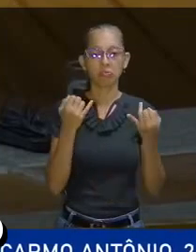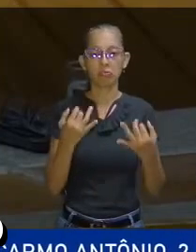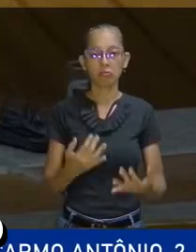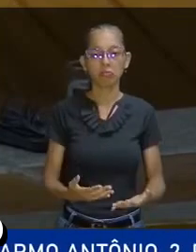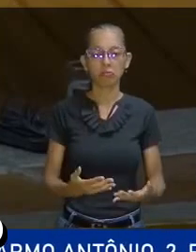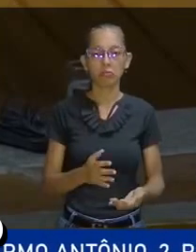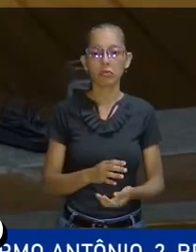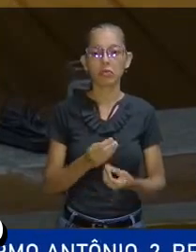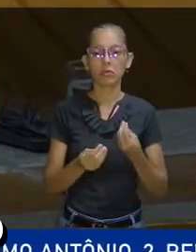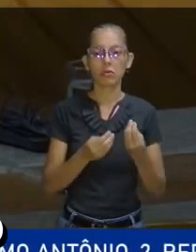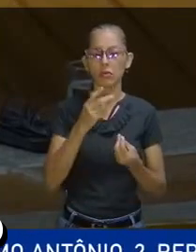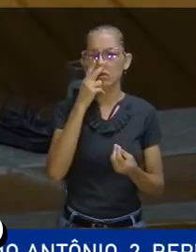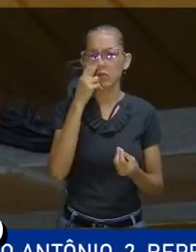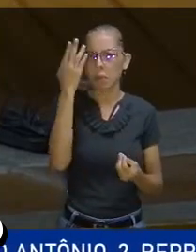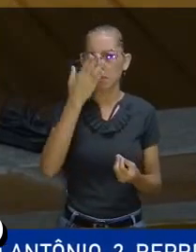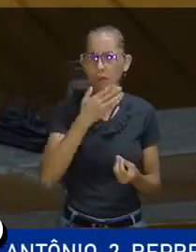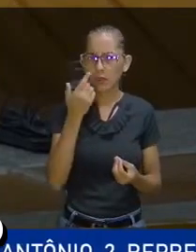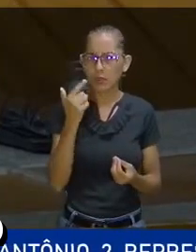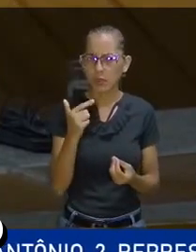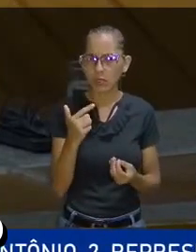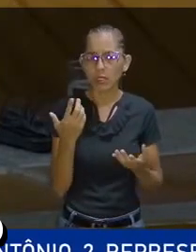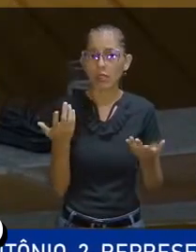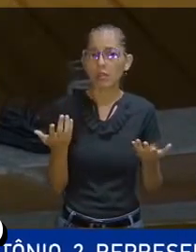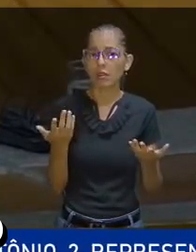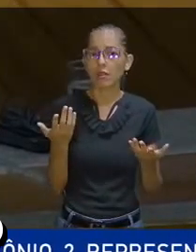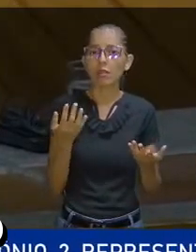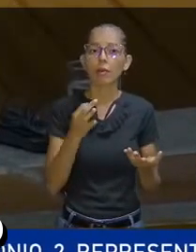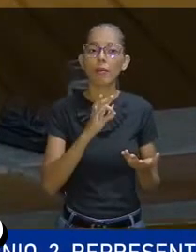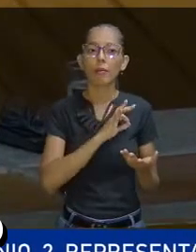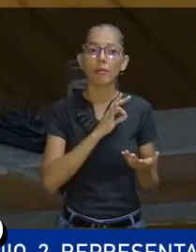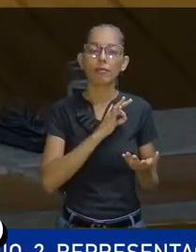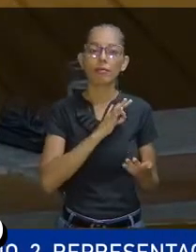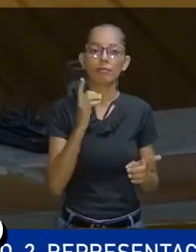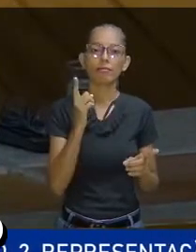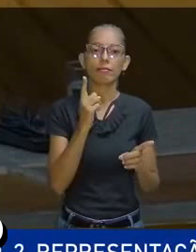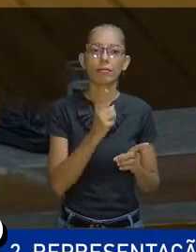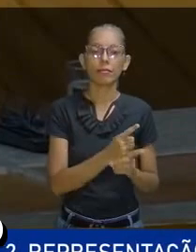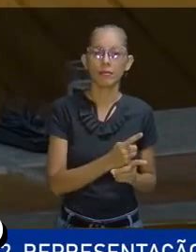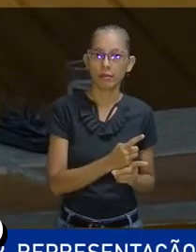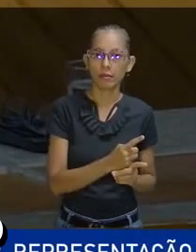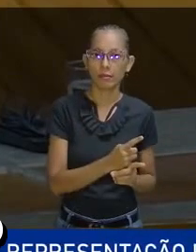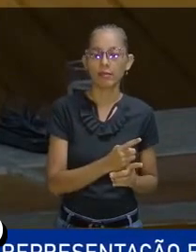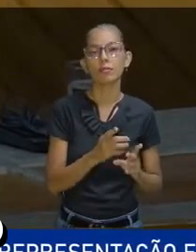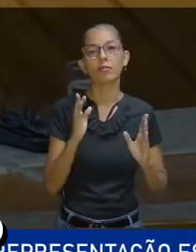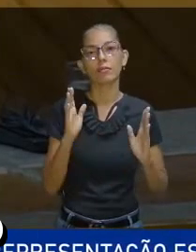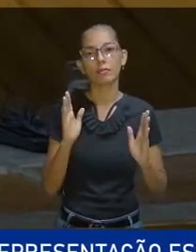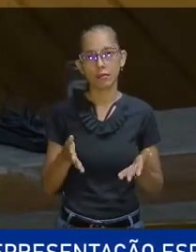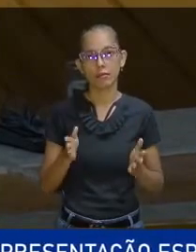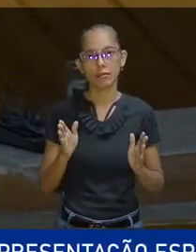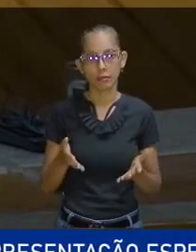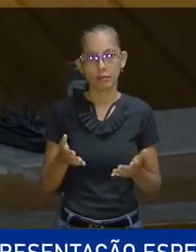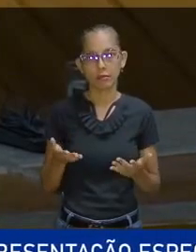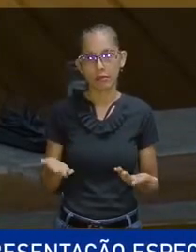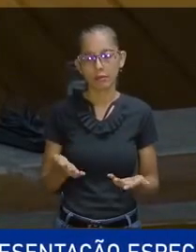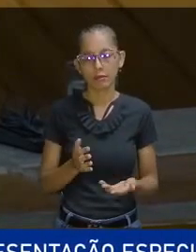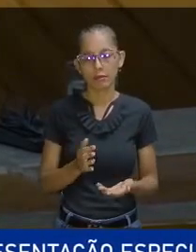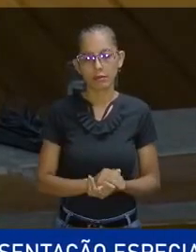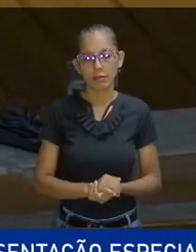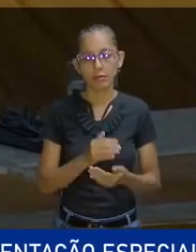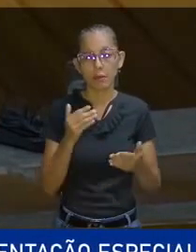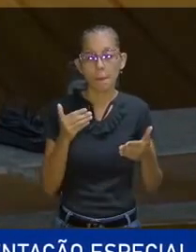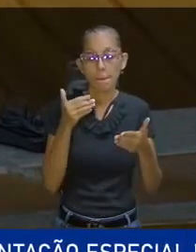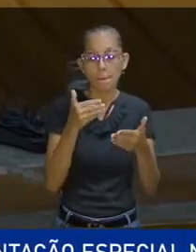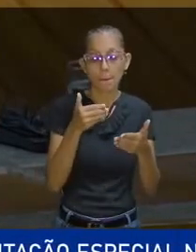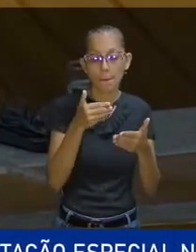feita dentro de uma operação que é público e notório que, durante os eventos próximos às